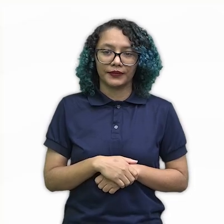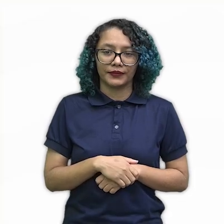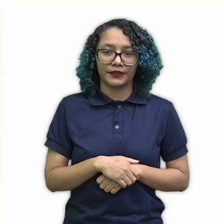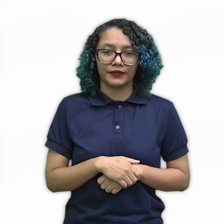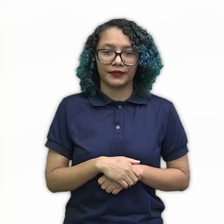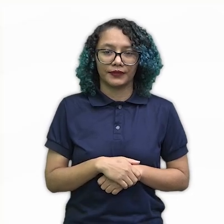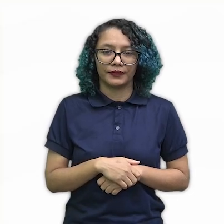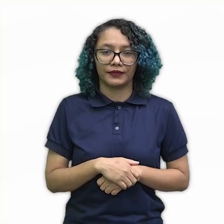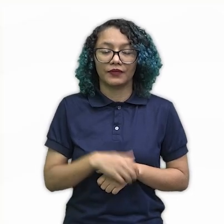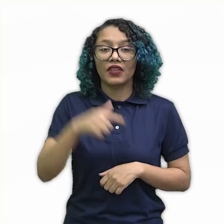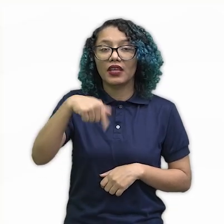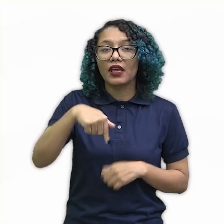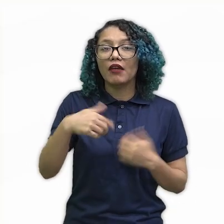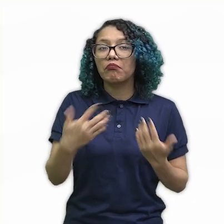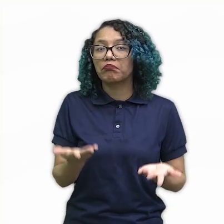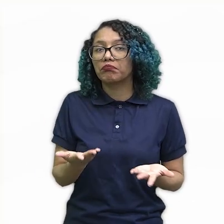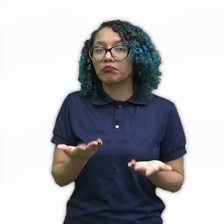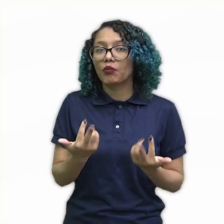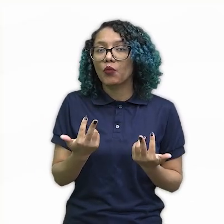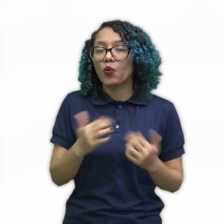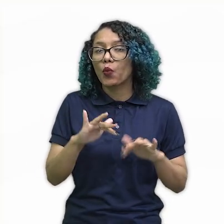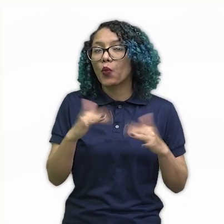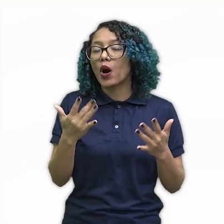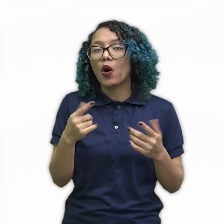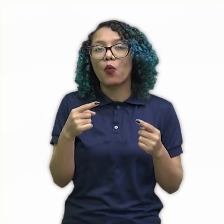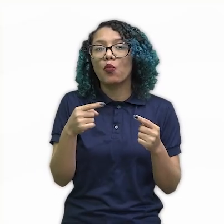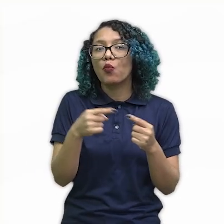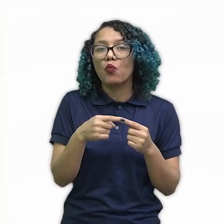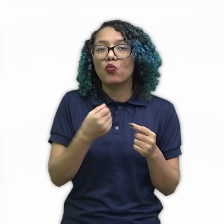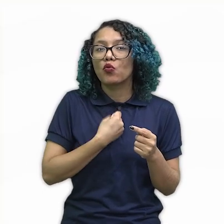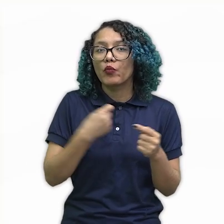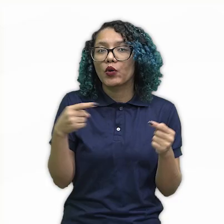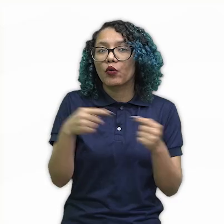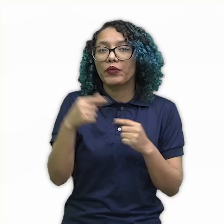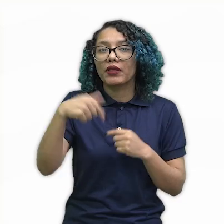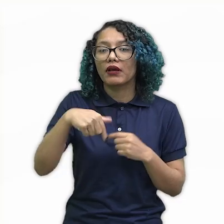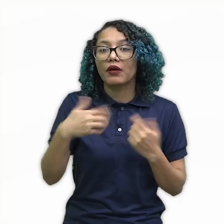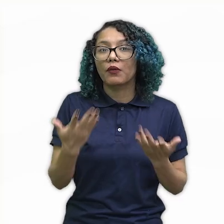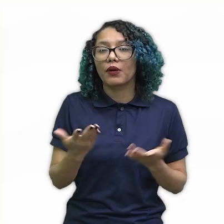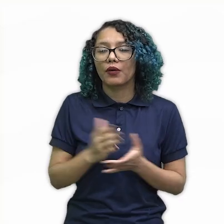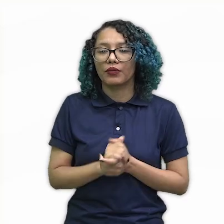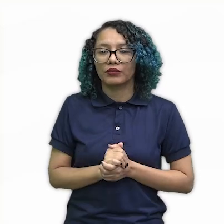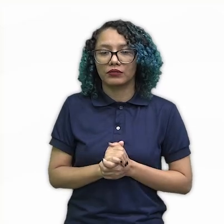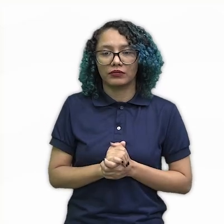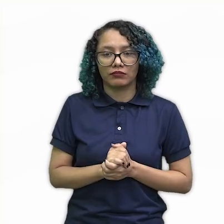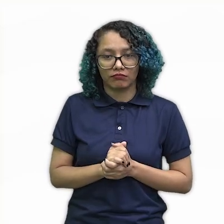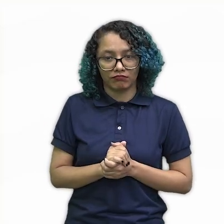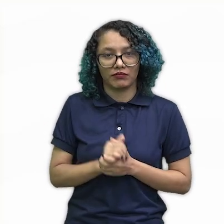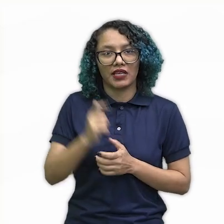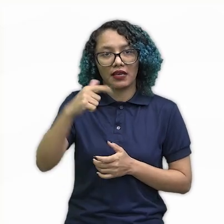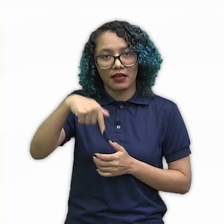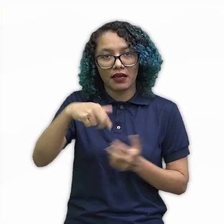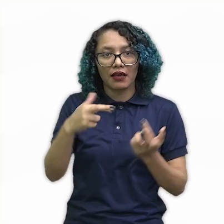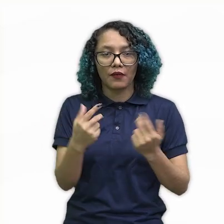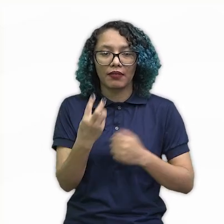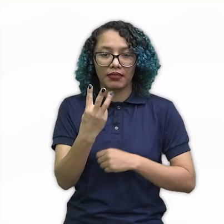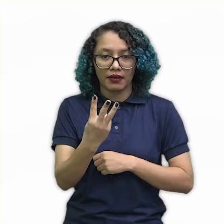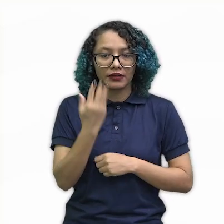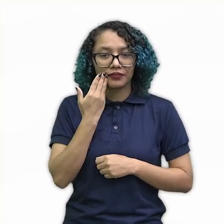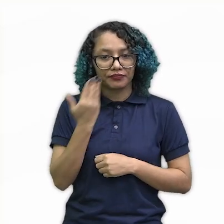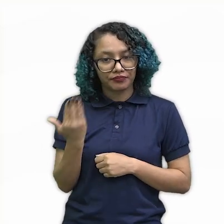O que? Quem é o que do enunciado que a gente viu, né? Que é igual a 3. Então aqui nós vamos